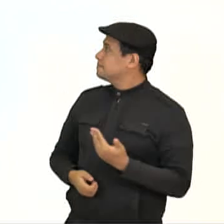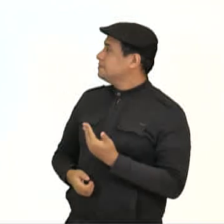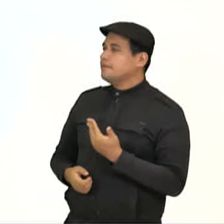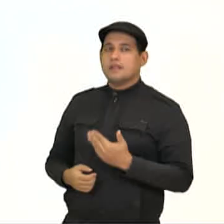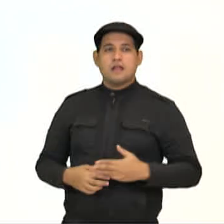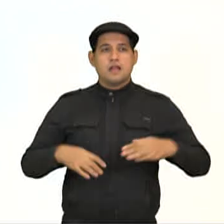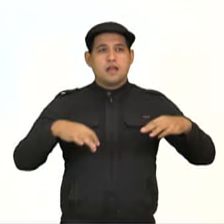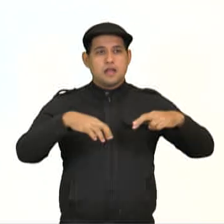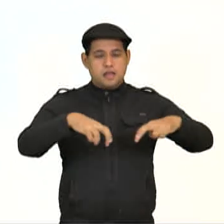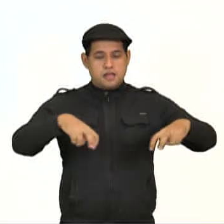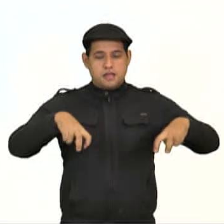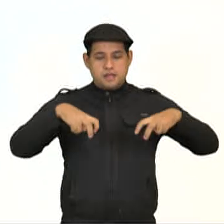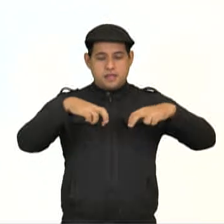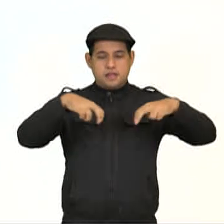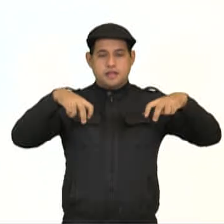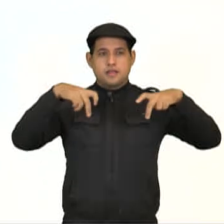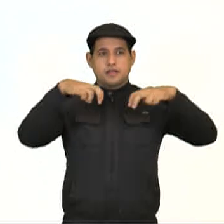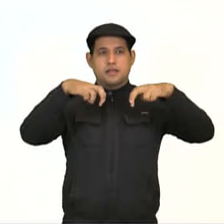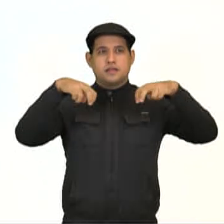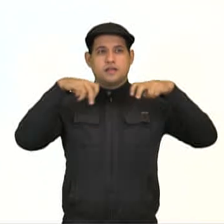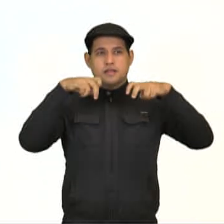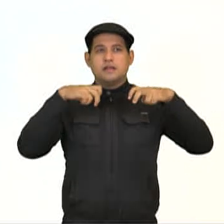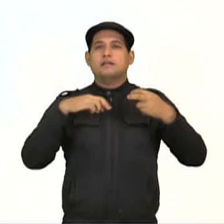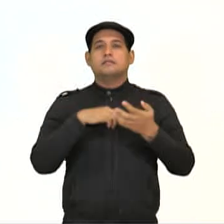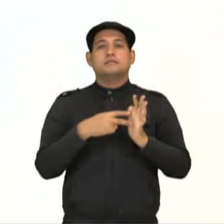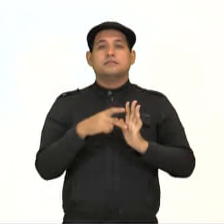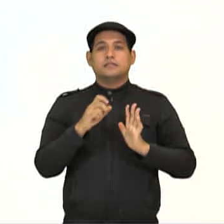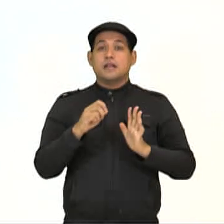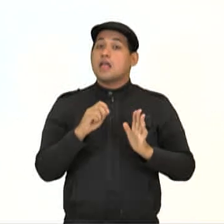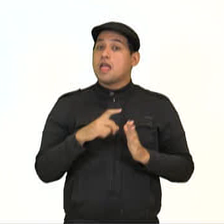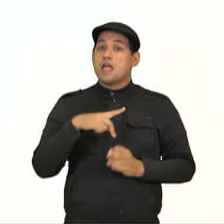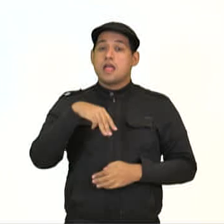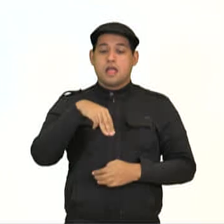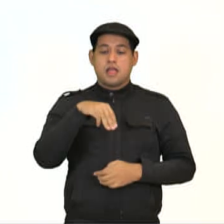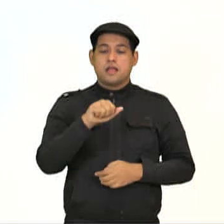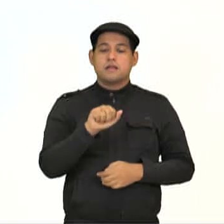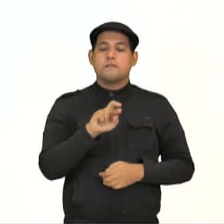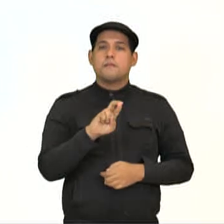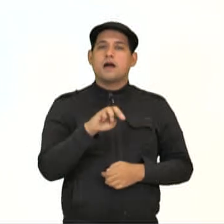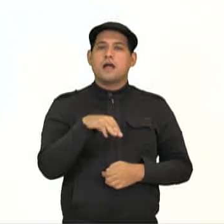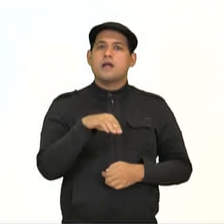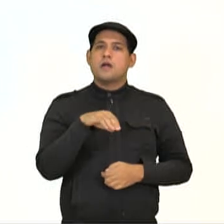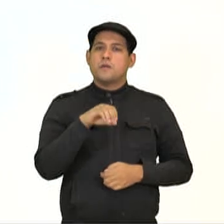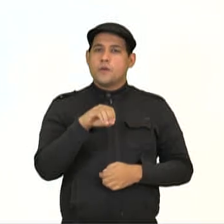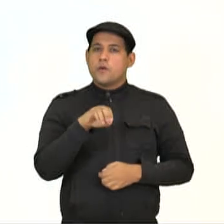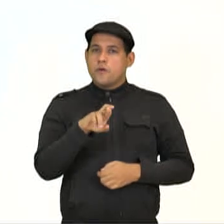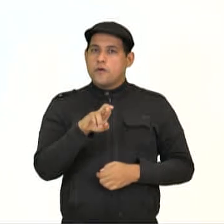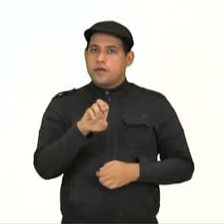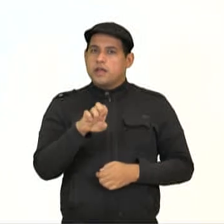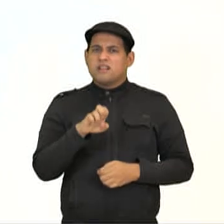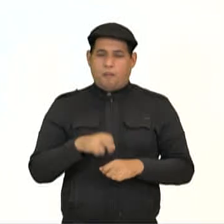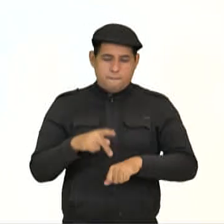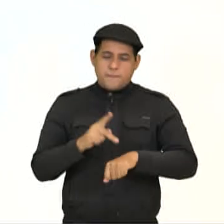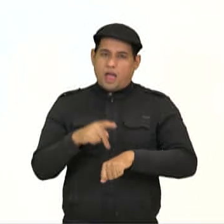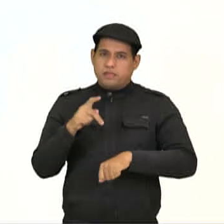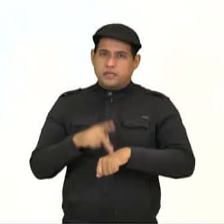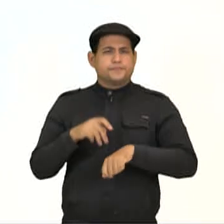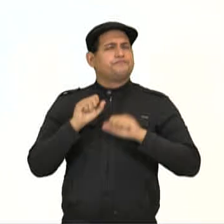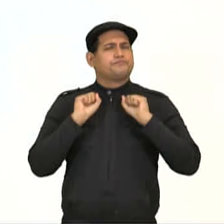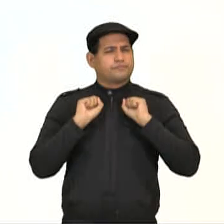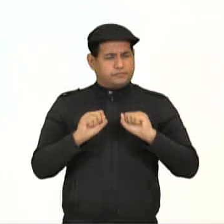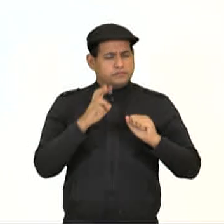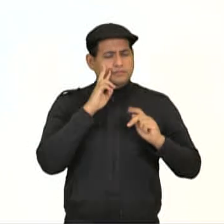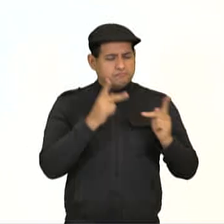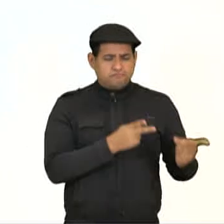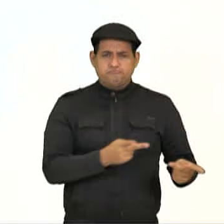aqui, todas essas pedras que vocês veem aqui, a maioria das pedras elas são em mármore, né? Um local em que tem a visitação e você pode visitar